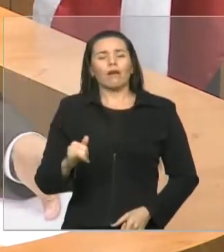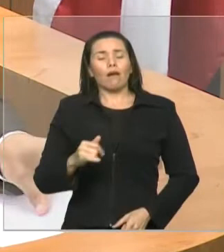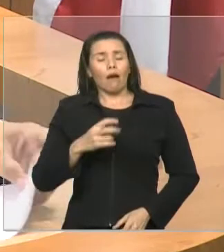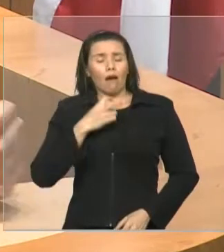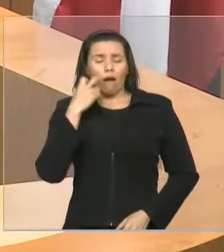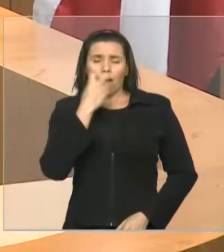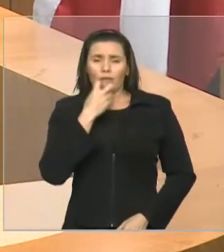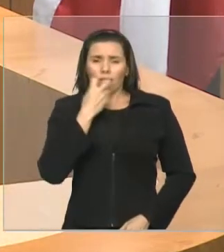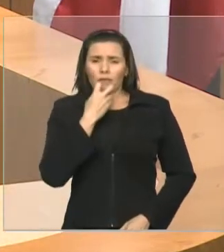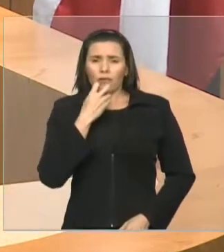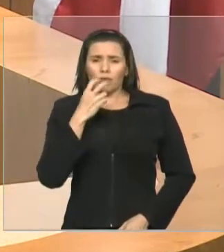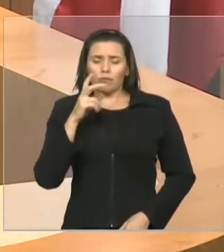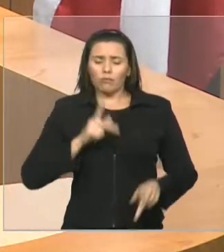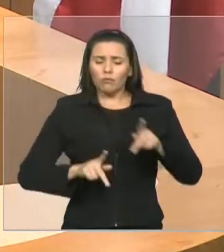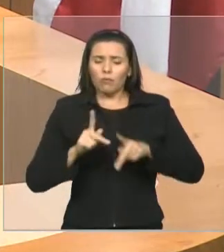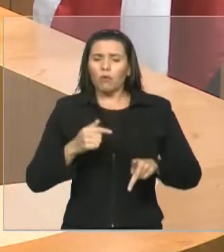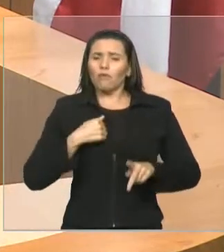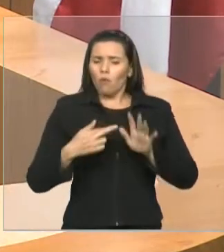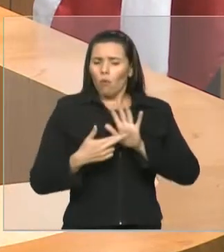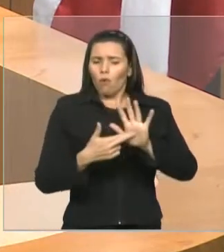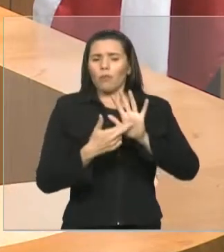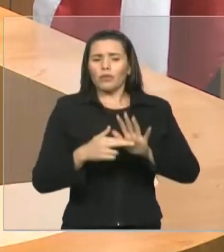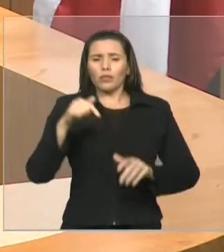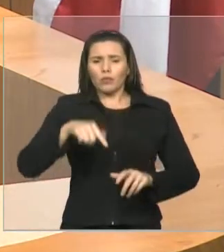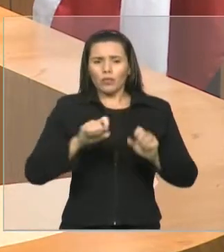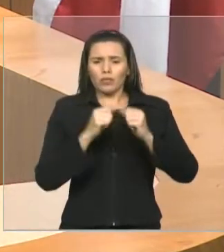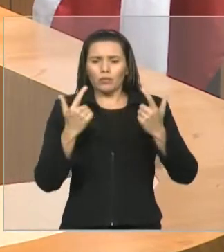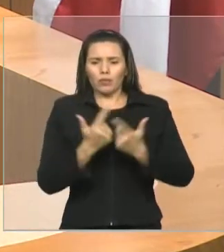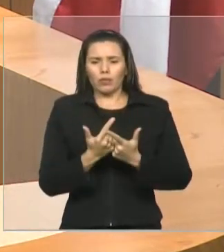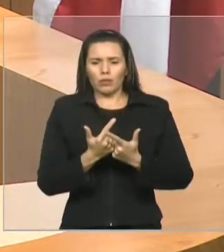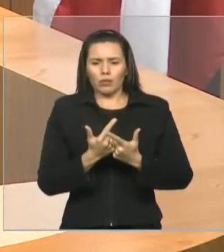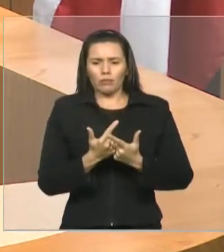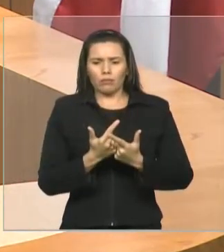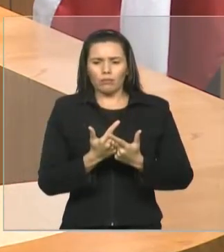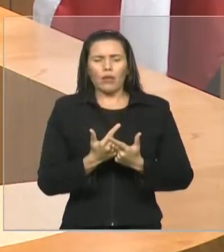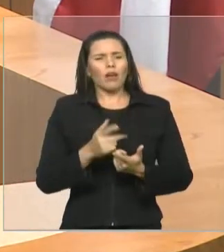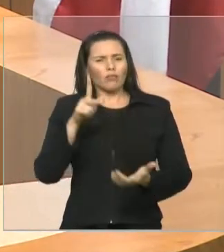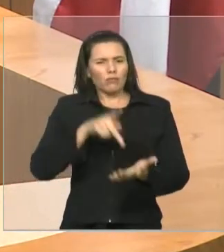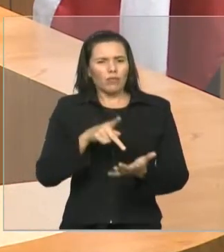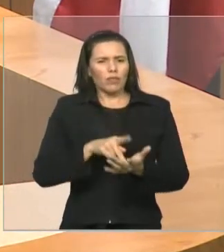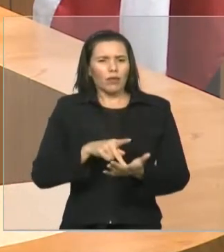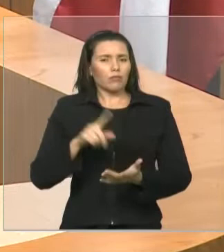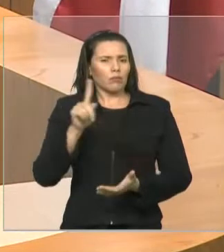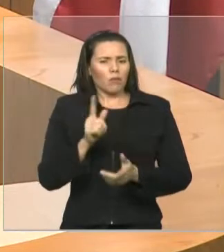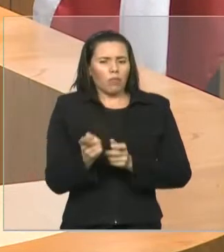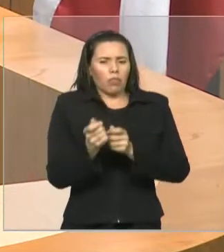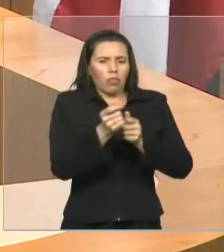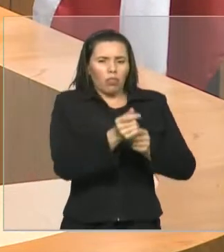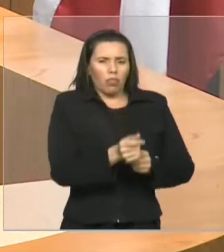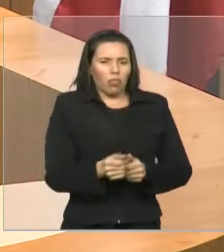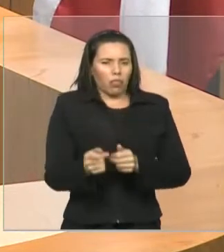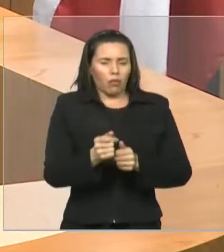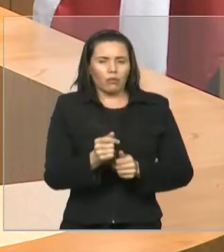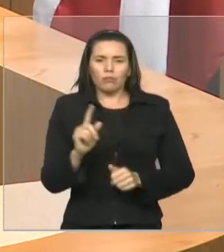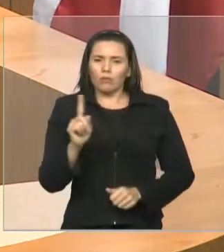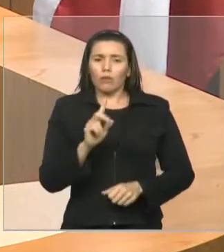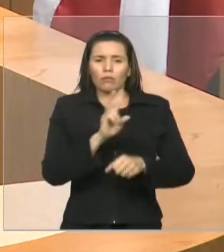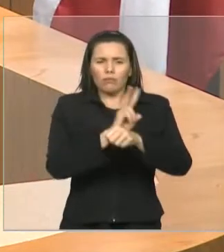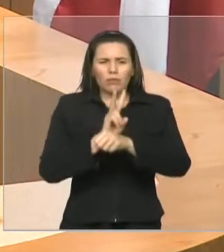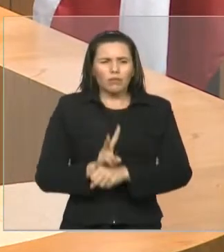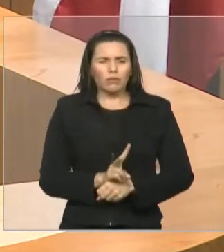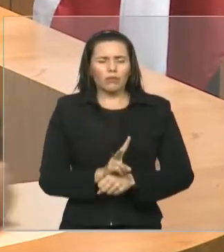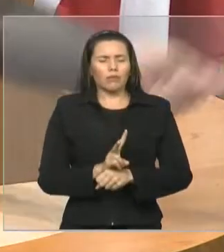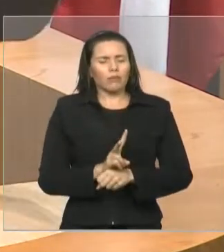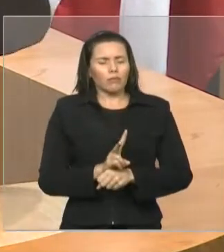da educação pública de qualidade, não da propaganda enganosa, não da propaganda mentirosa. Em defesa, sim, dos